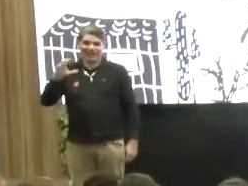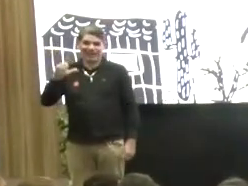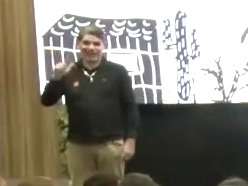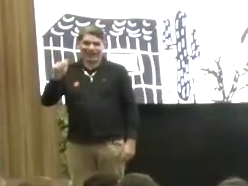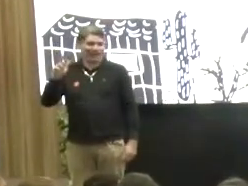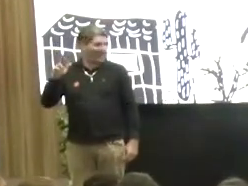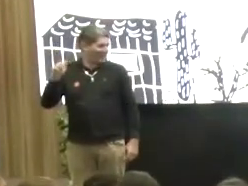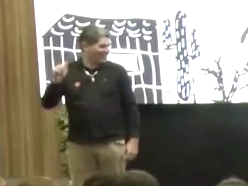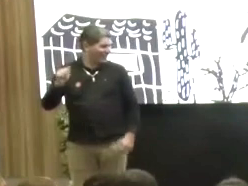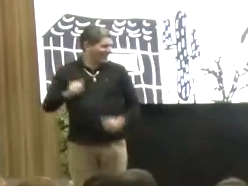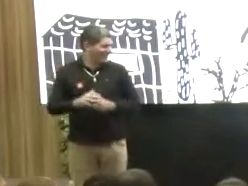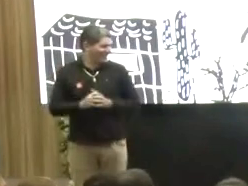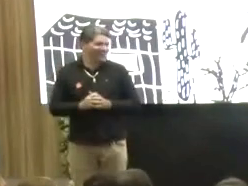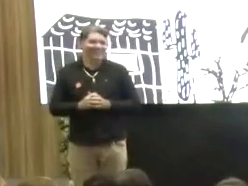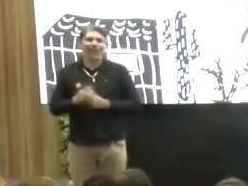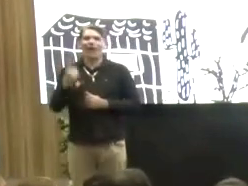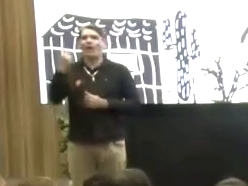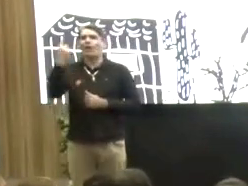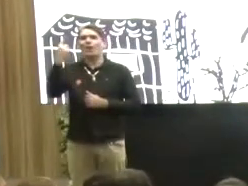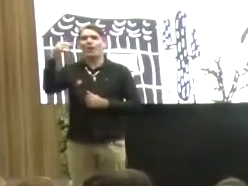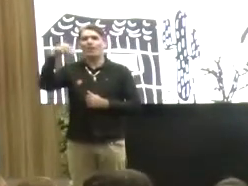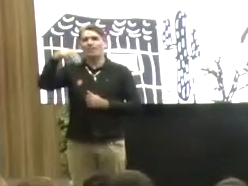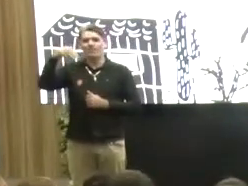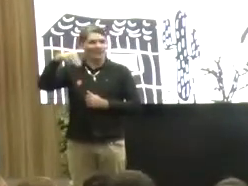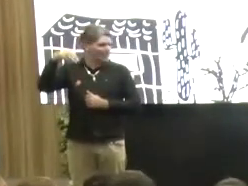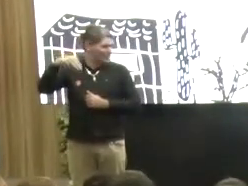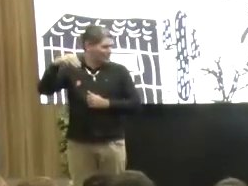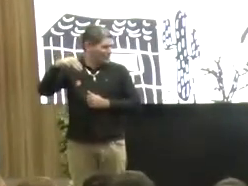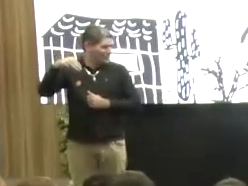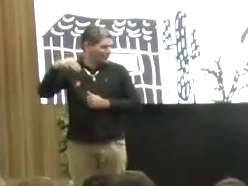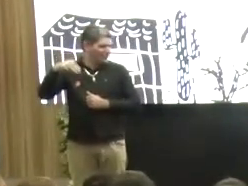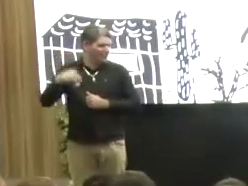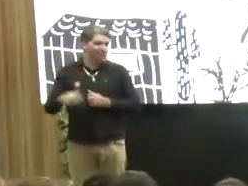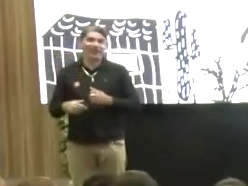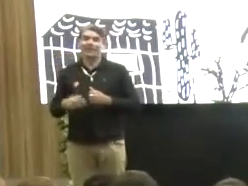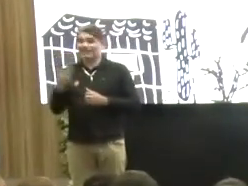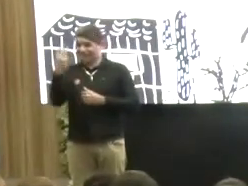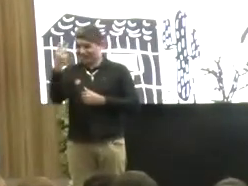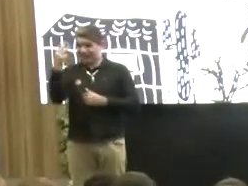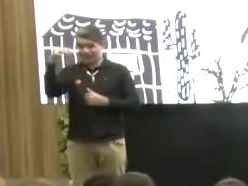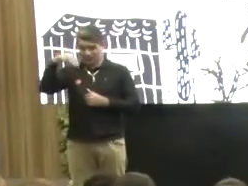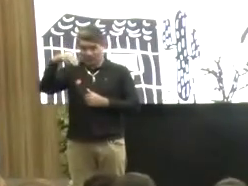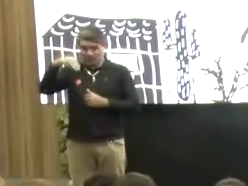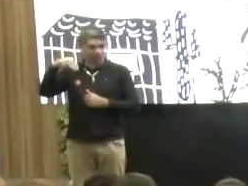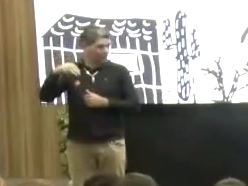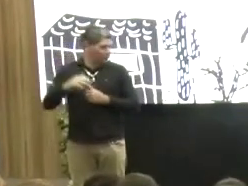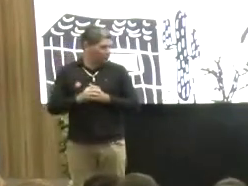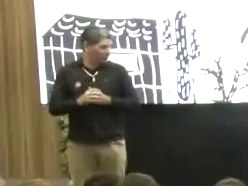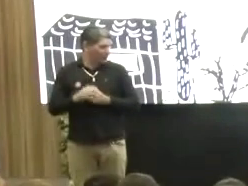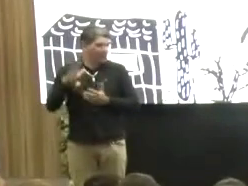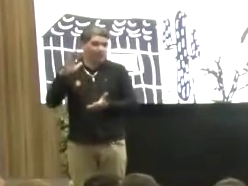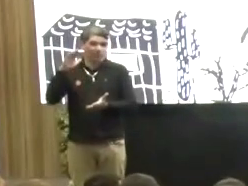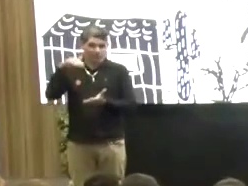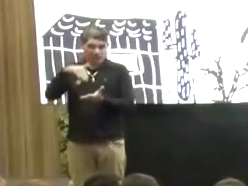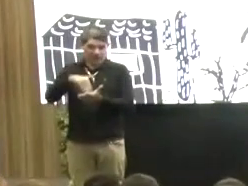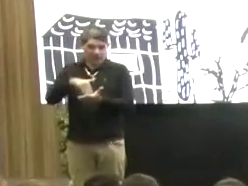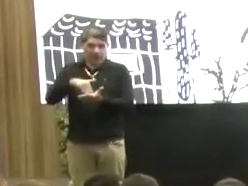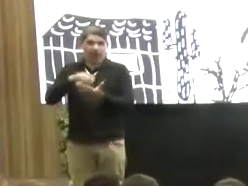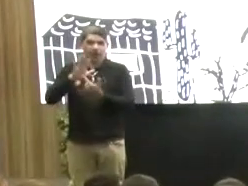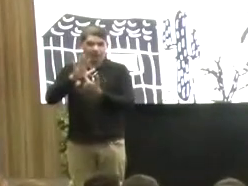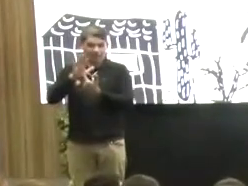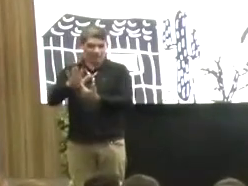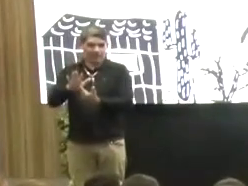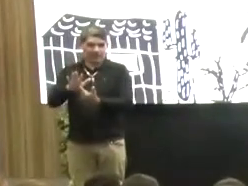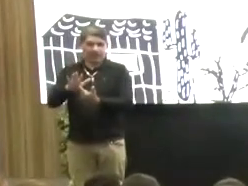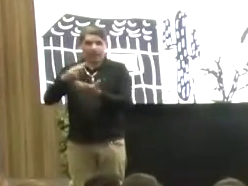Eu vou deixar falar em 1 minuto ainda, que tem aqui 3 minutos, e com mensagem final a gente apresenta nessa mensagem